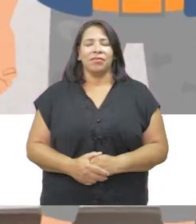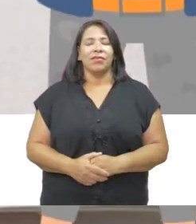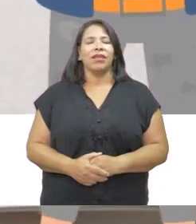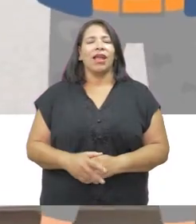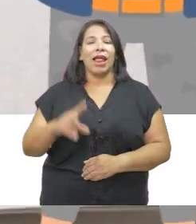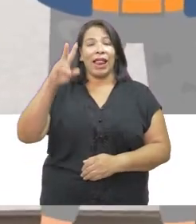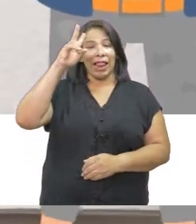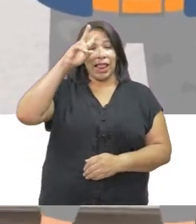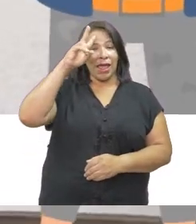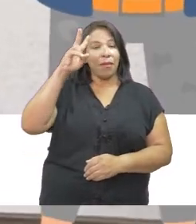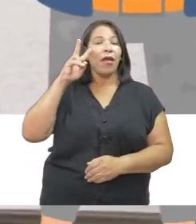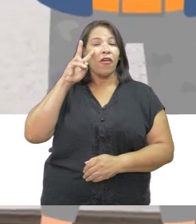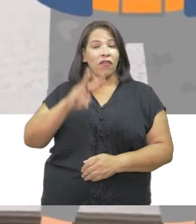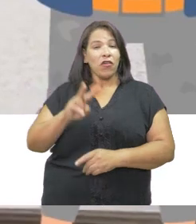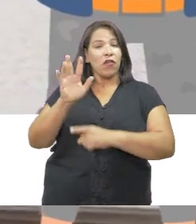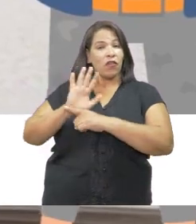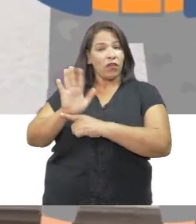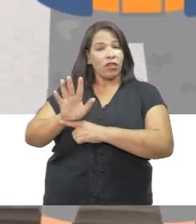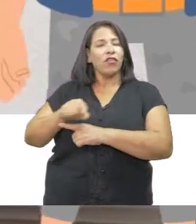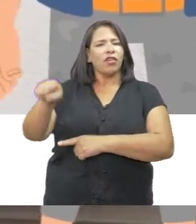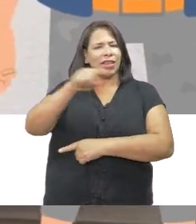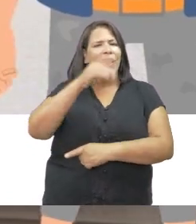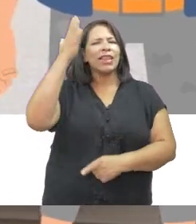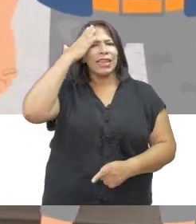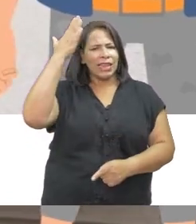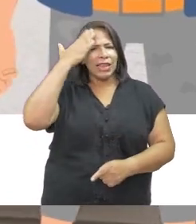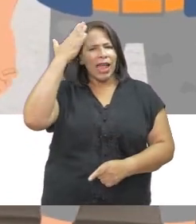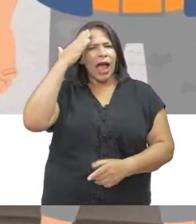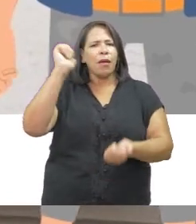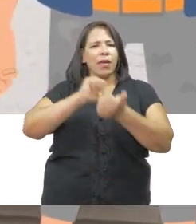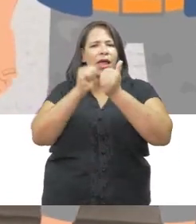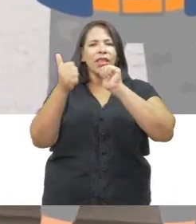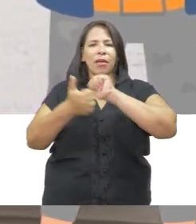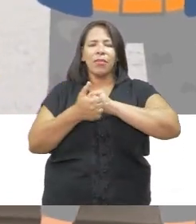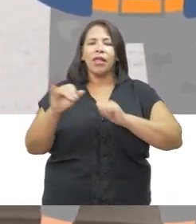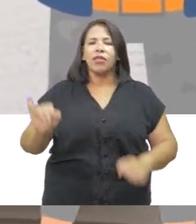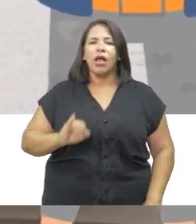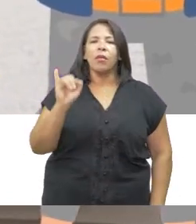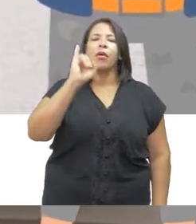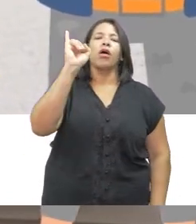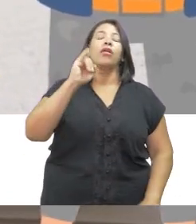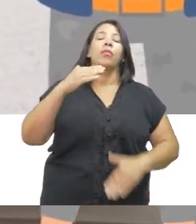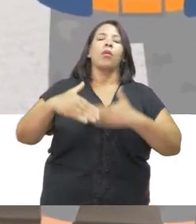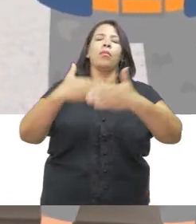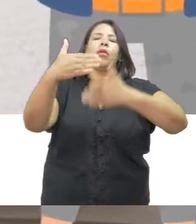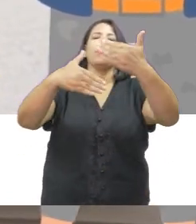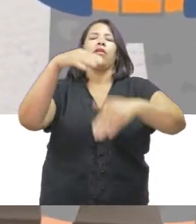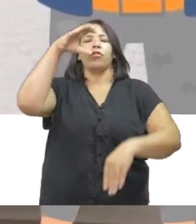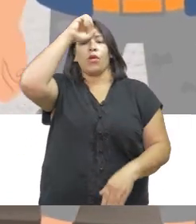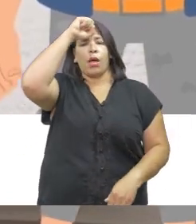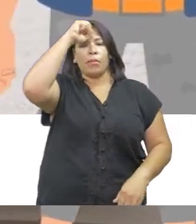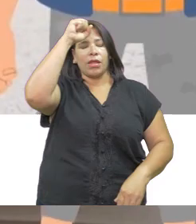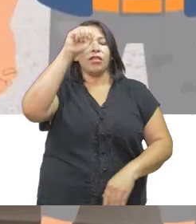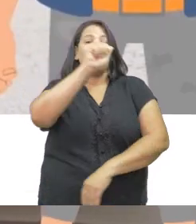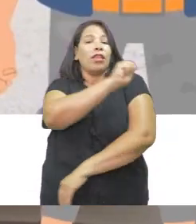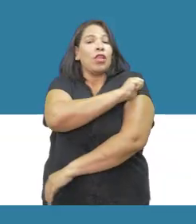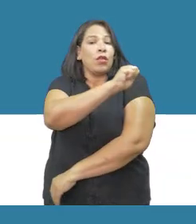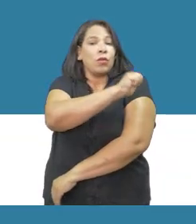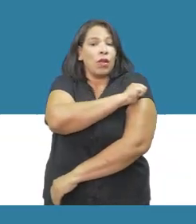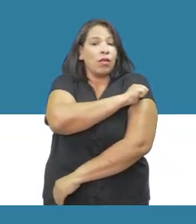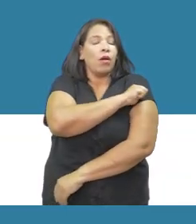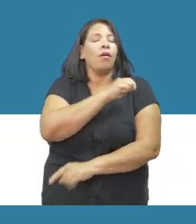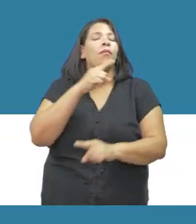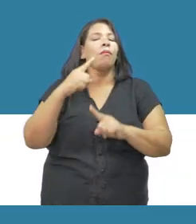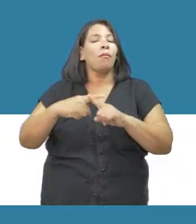Pelo que vimos até aqui, vocês já podem reconhecer que as adequações são muito importantes para o processo de aprendizagem dos estudantes,